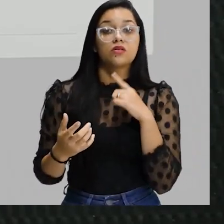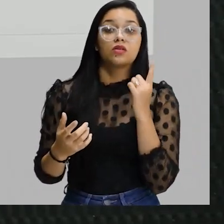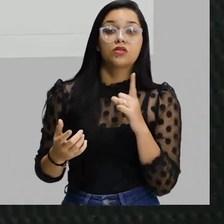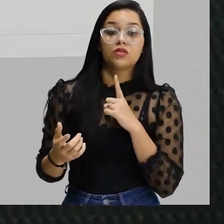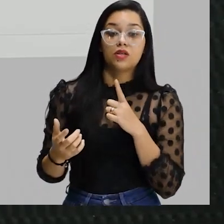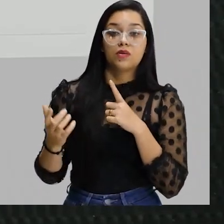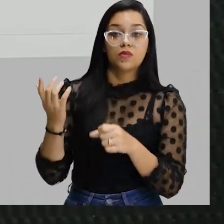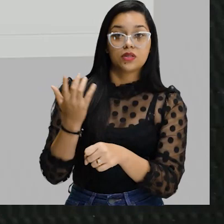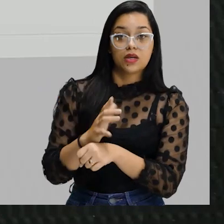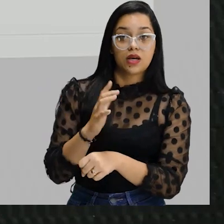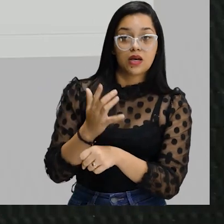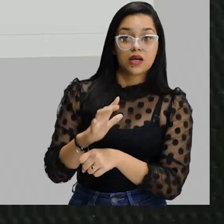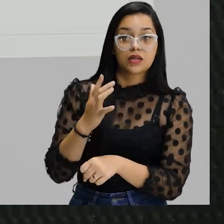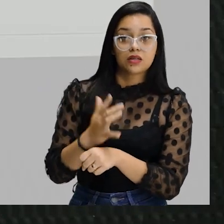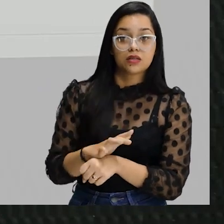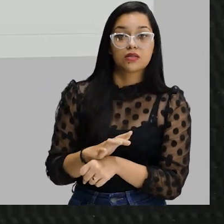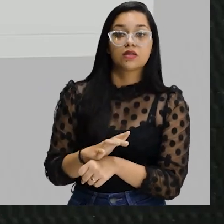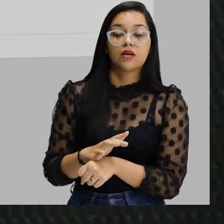a ação